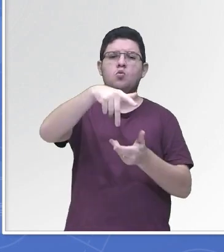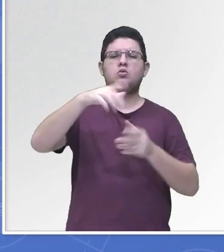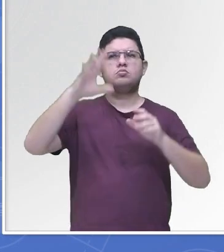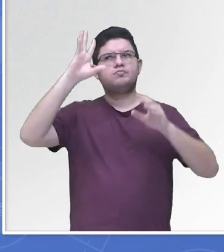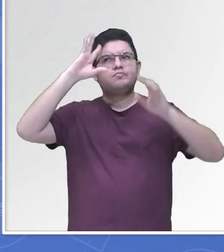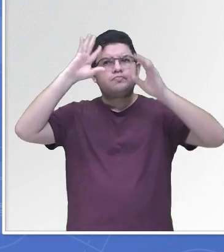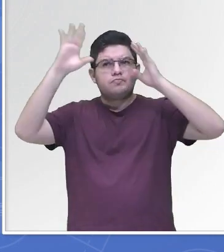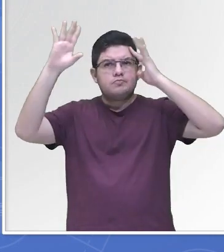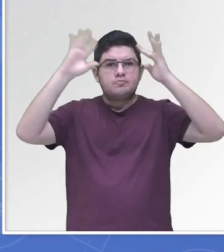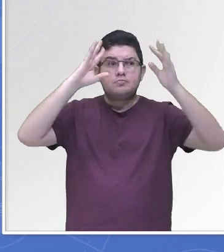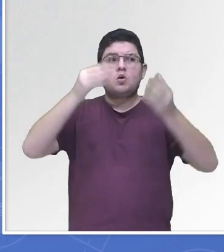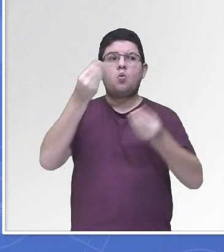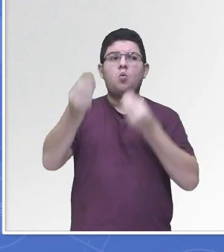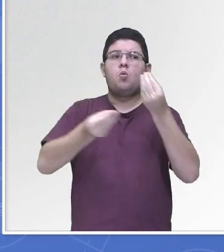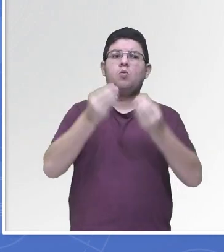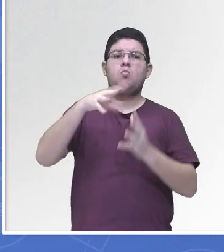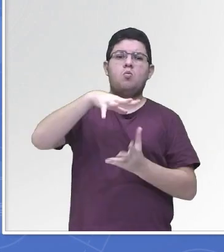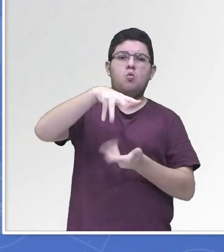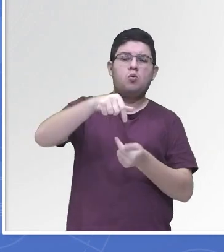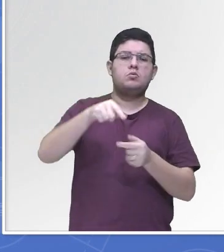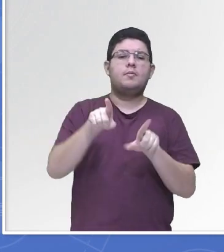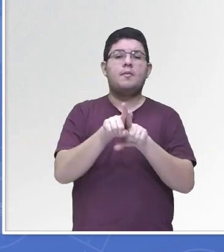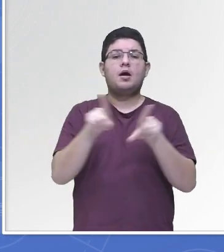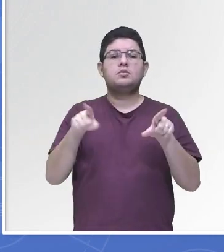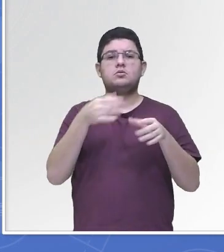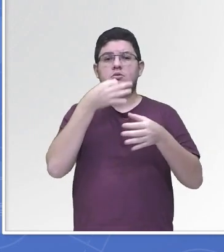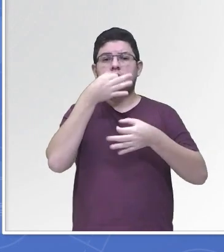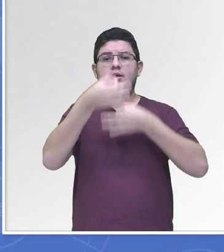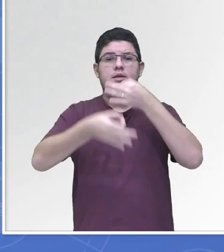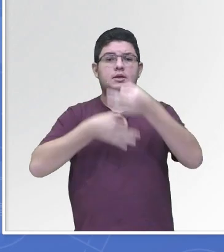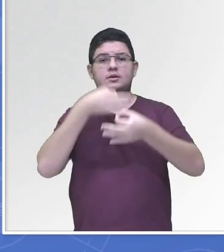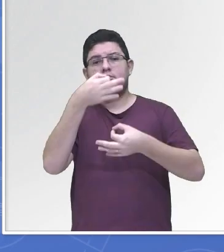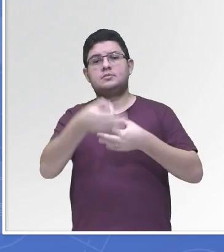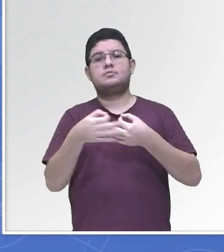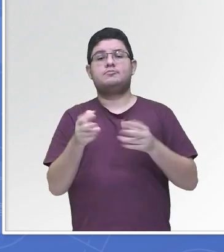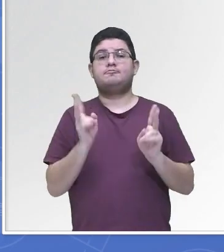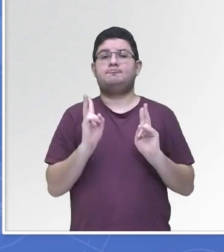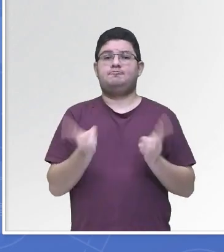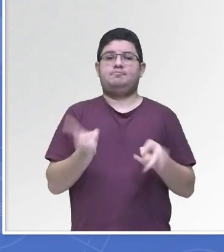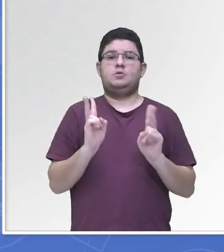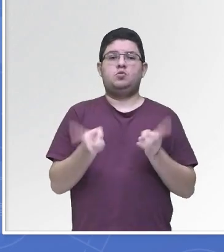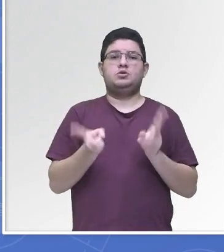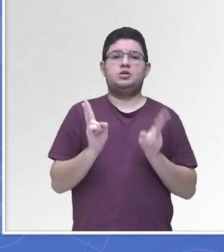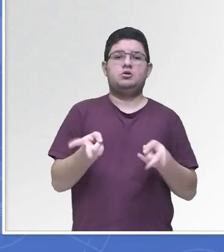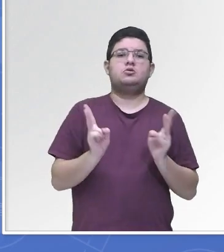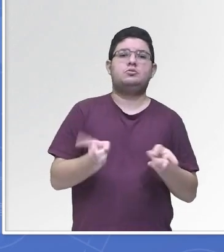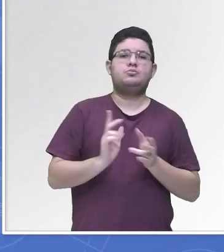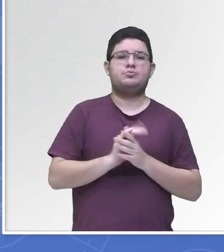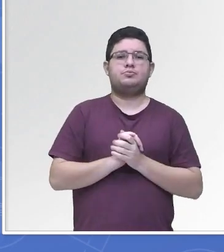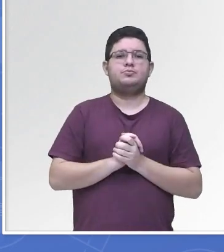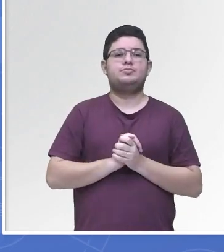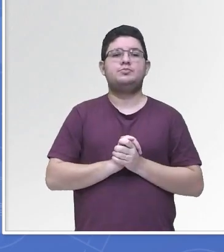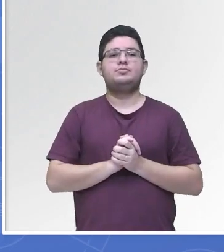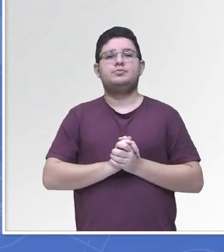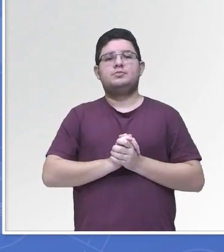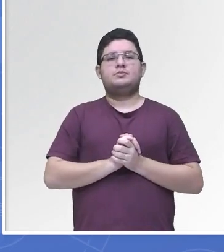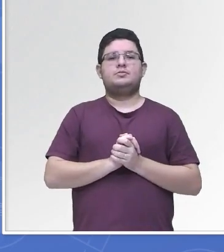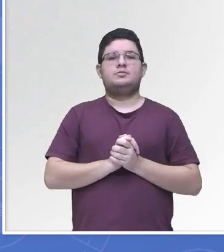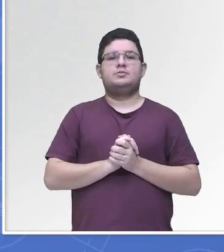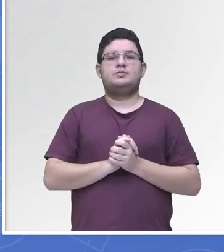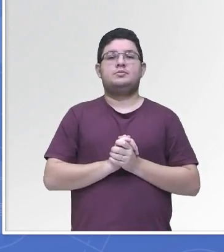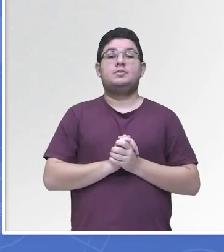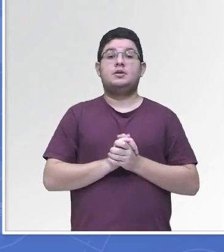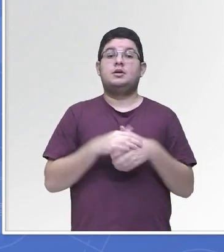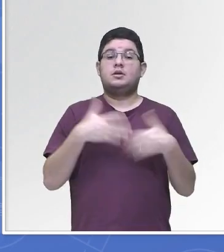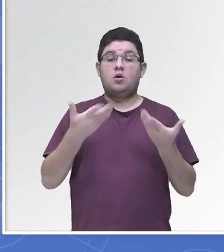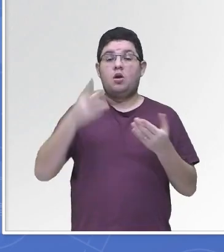avaliar esse mundo, mas sempre de uma maneira crítica. Eu não vou simplesmente fazer de qualquer jeito a coisa. Lembra que eu acabei de